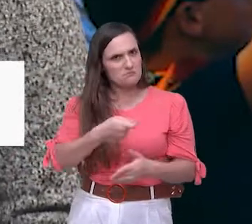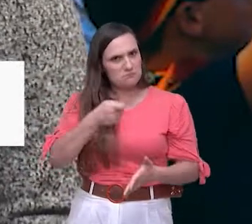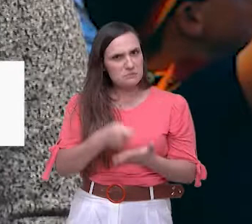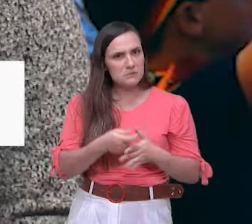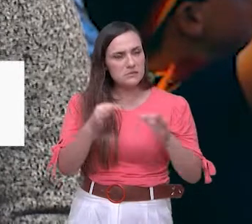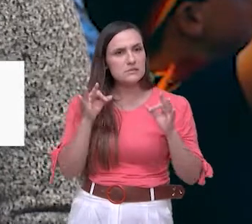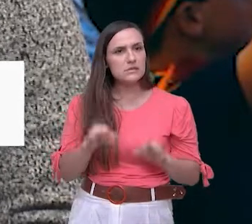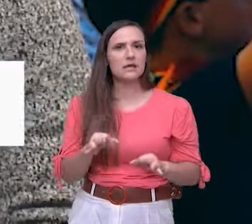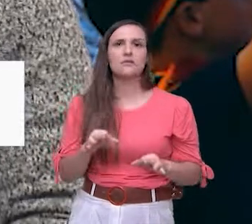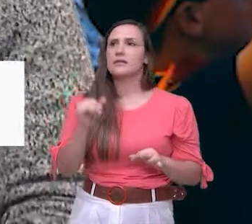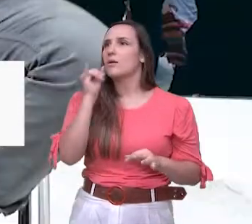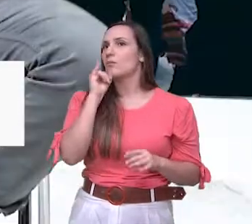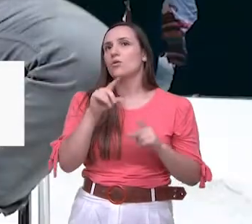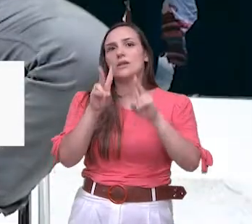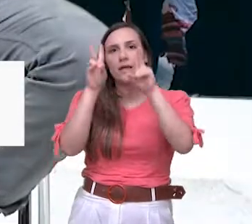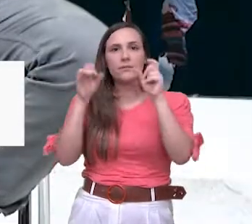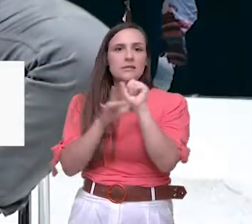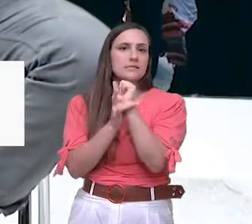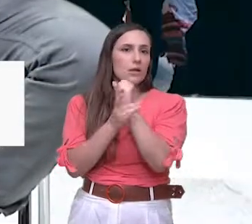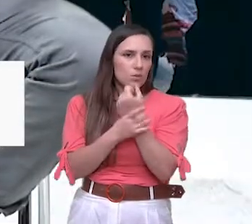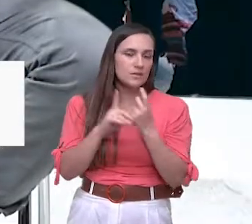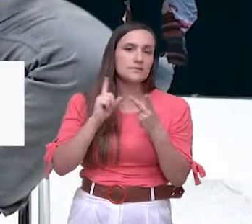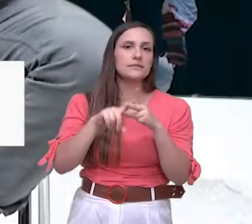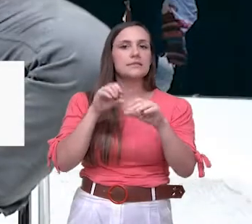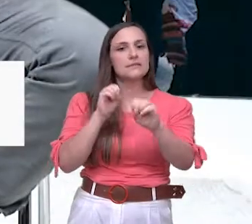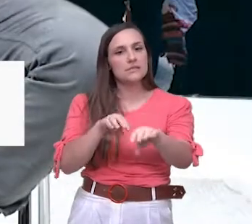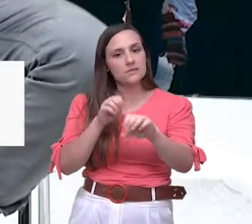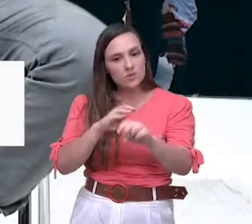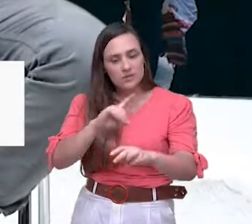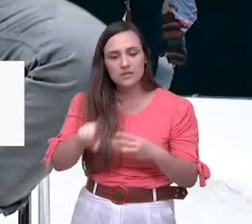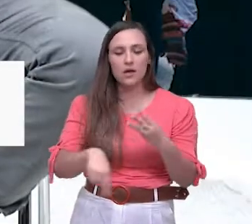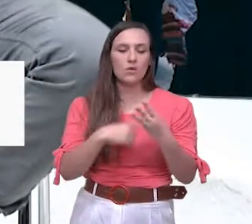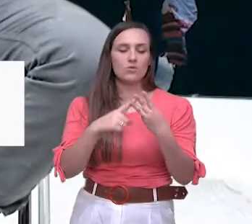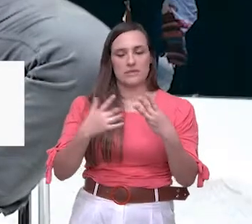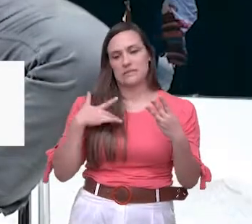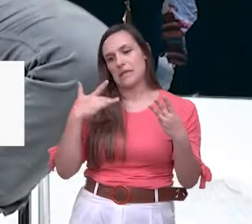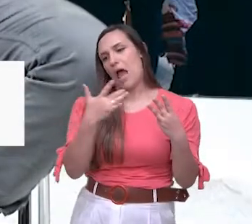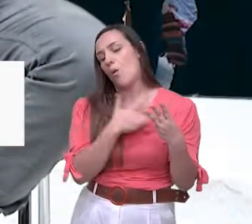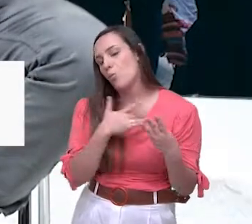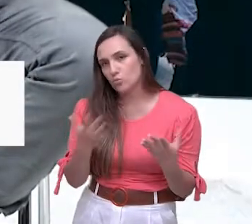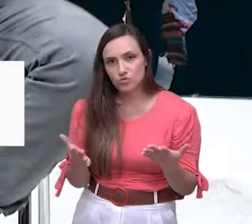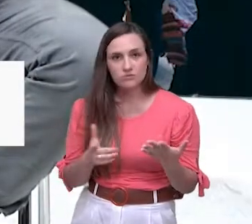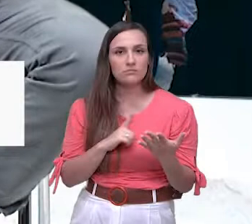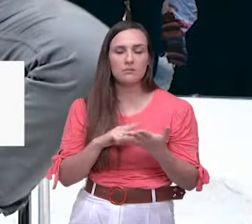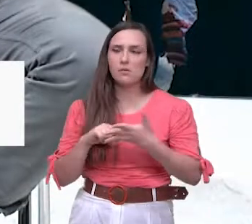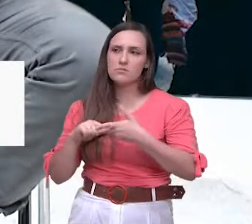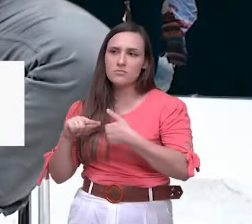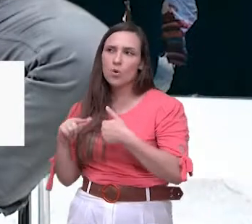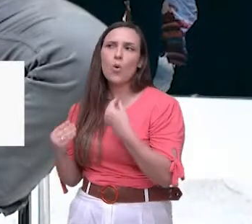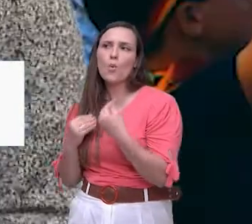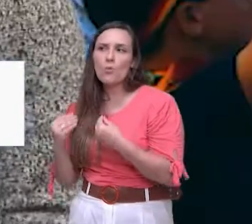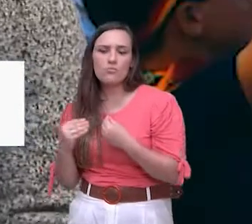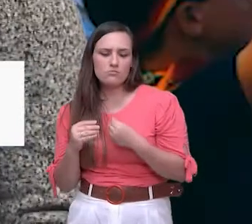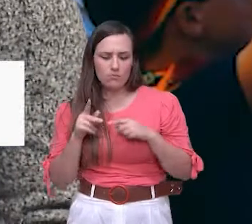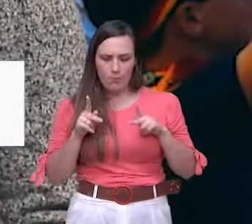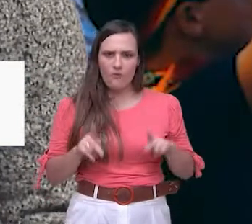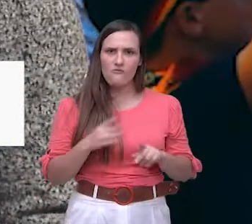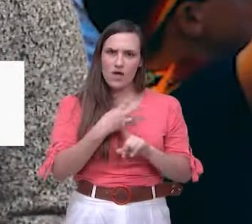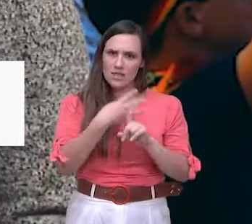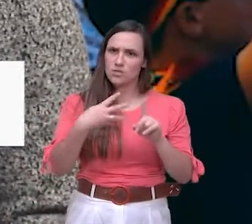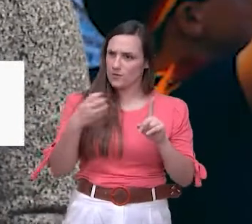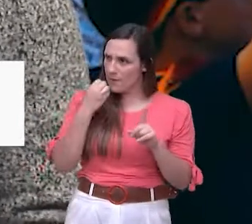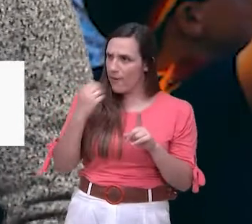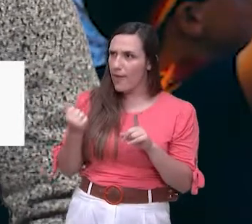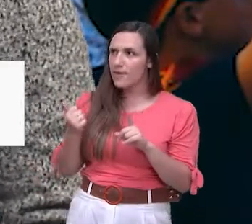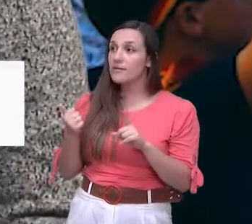áreas da política pública LGBT né relacionadas à segurança a saúde a educação Então a gente tem aí